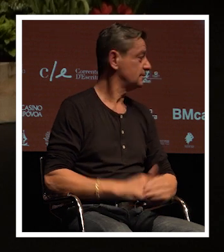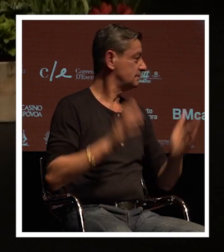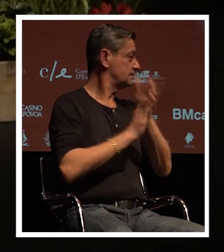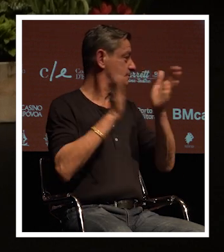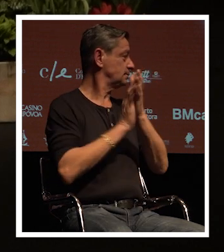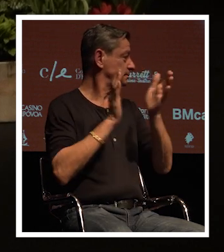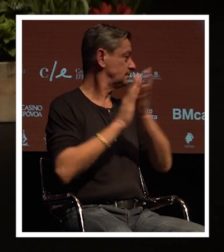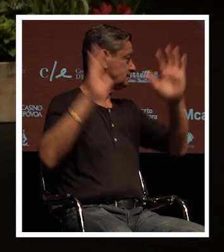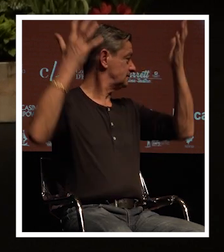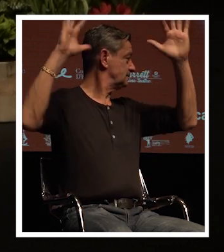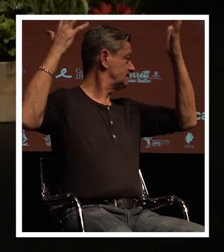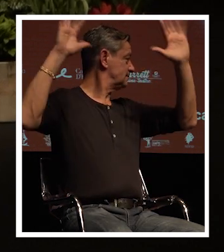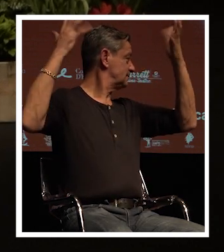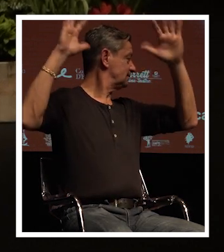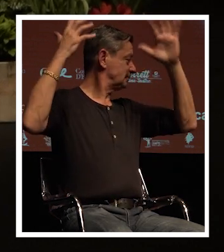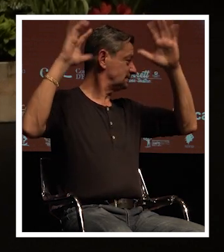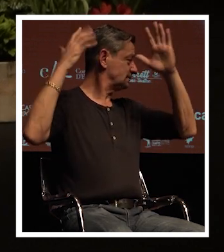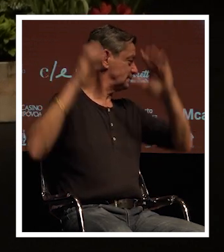sei se a voz sai mas